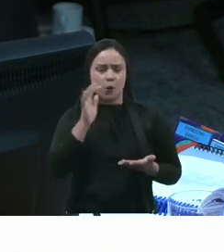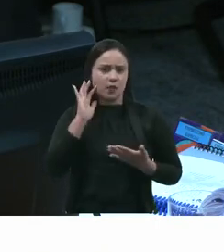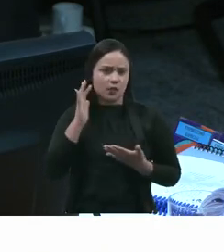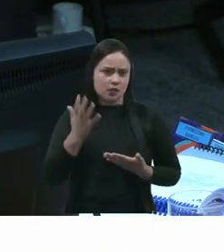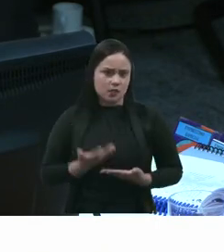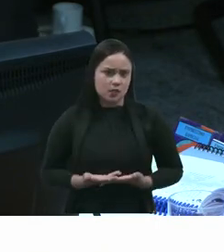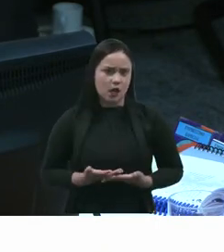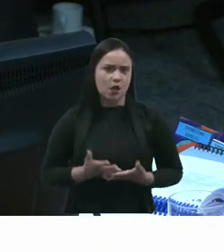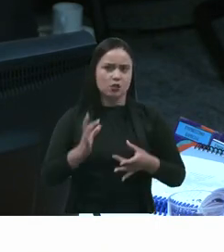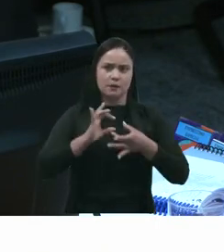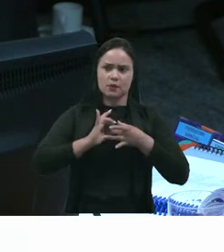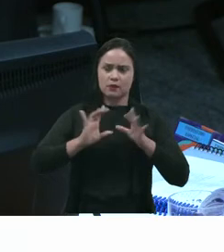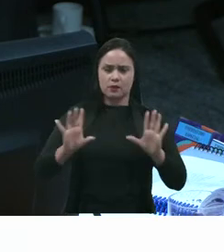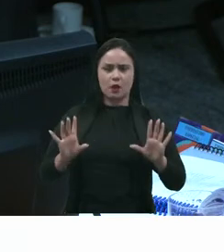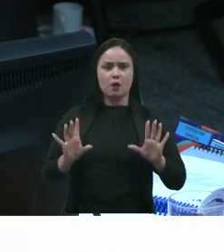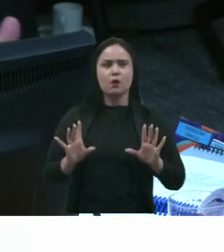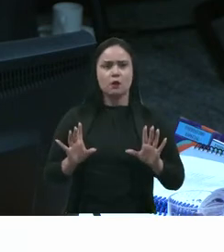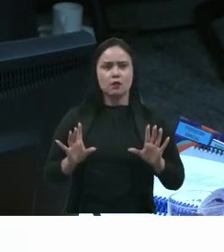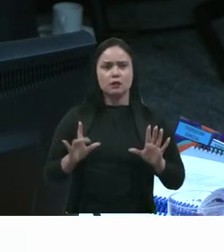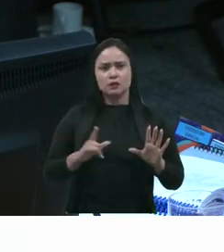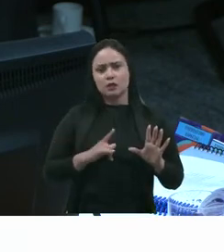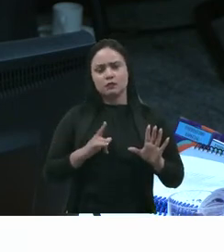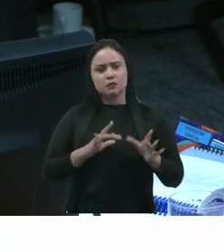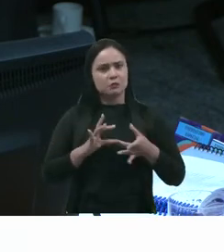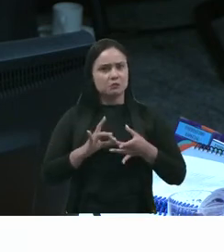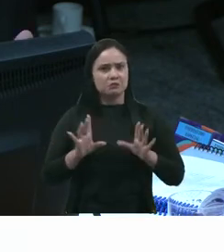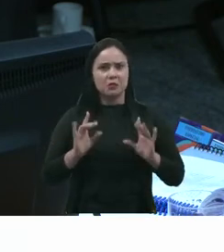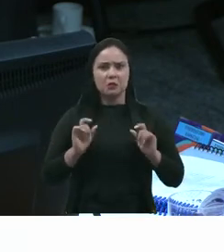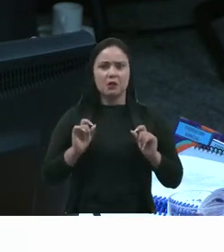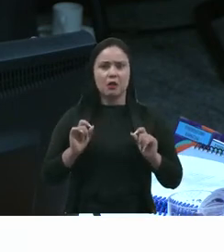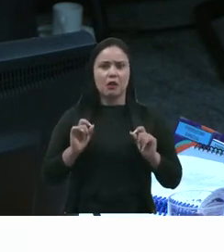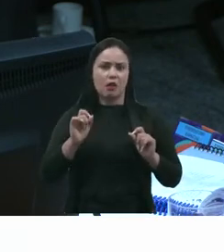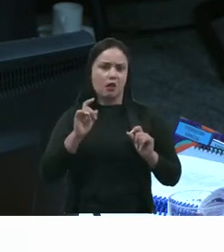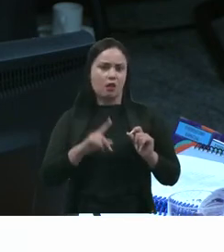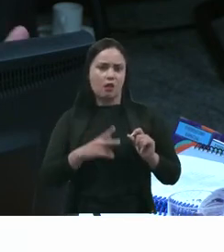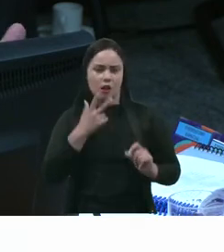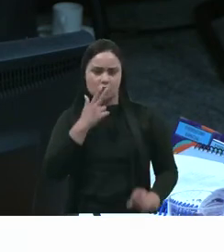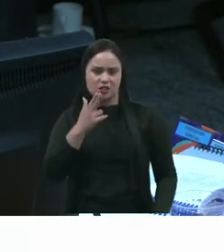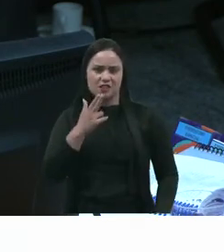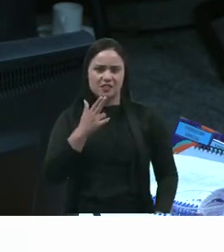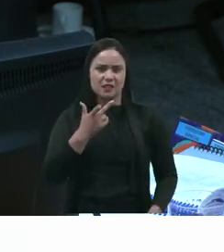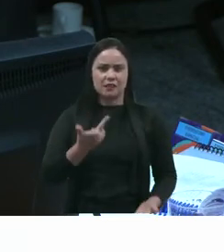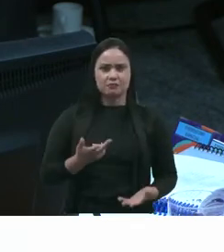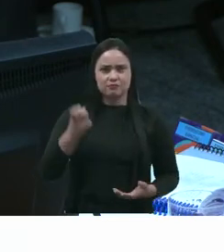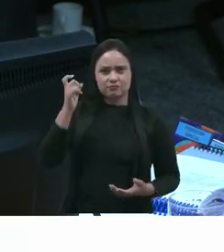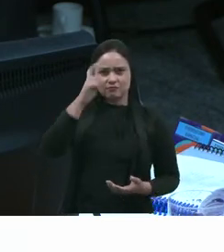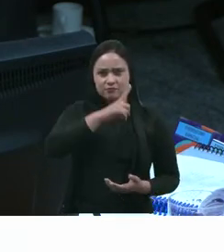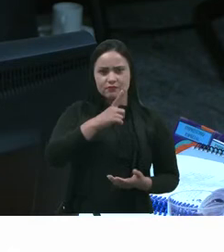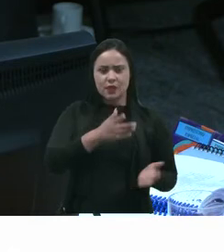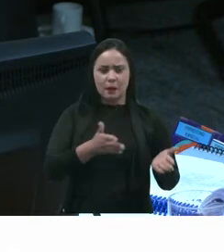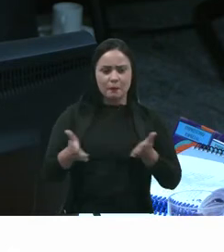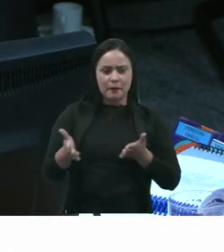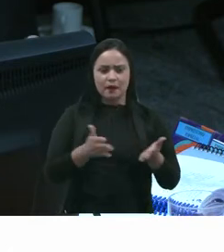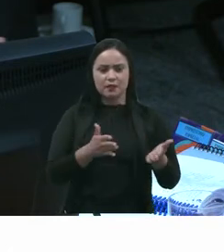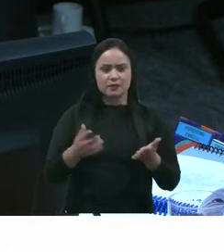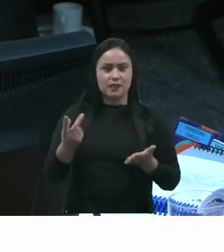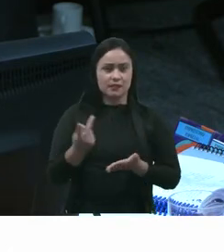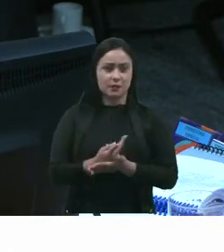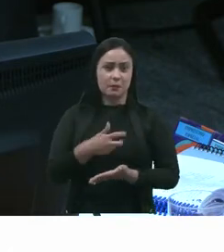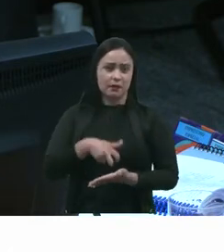decisão de absolvição, ele se submeter, eu acho que é muito pesado, ao prazo prescricional da ação